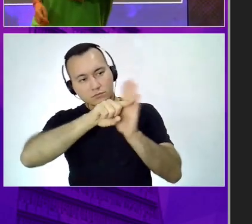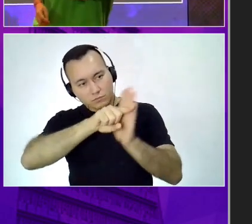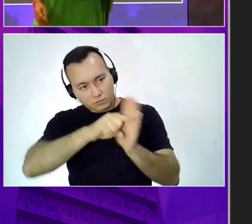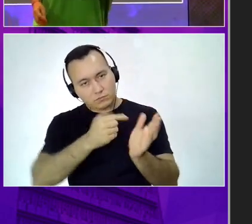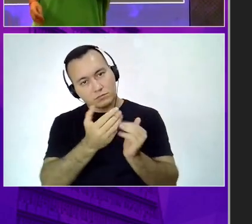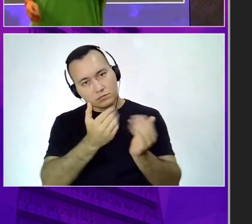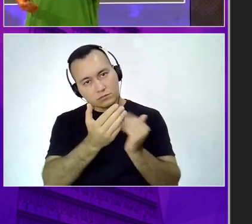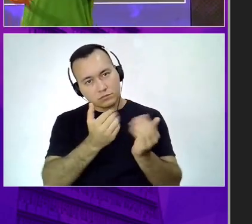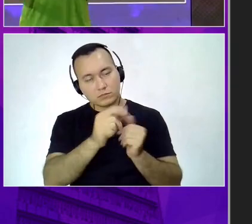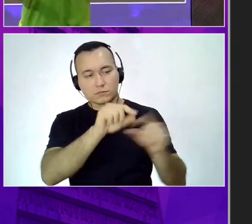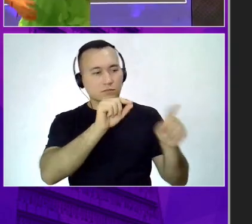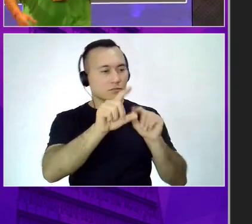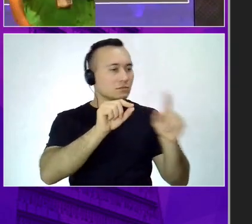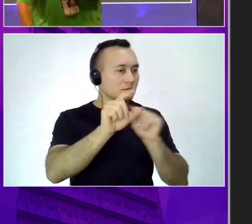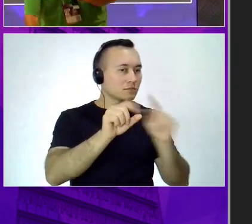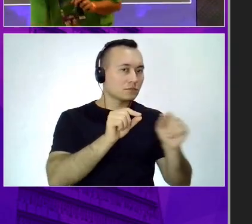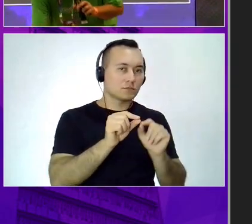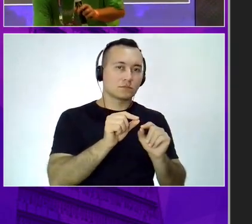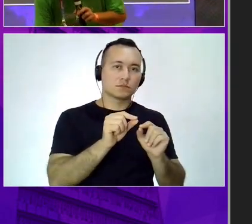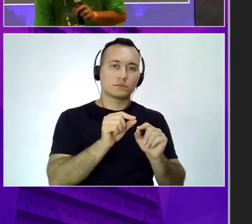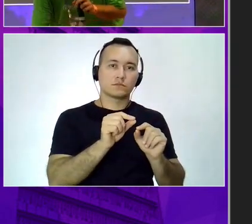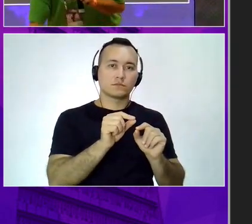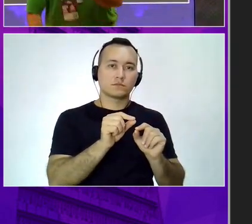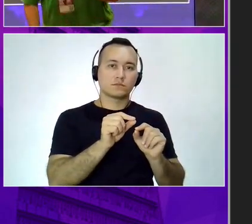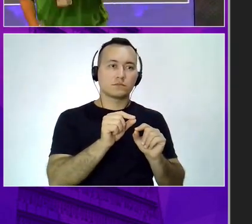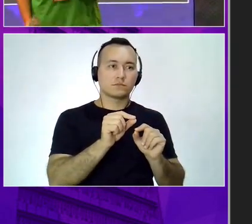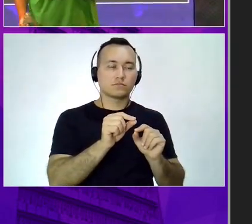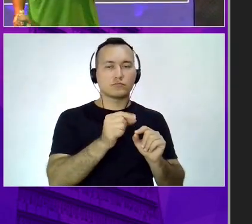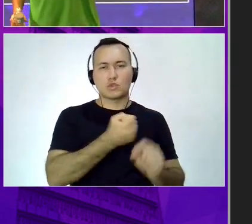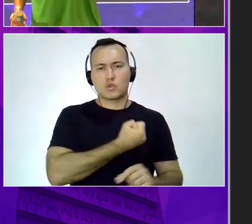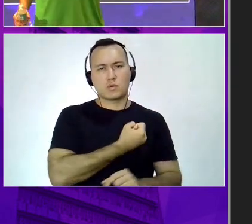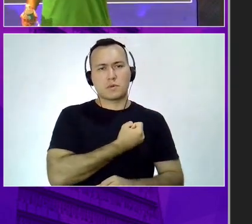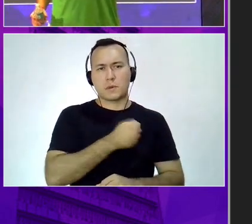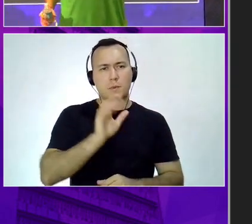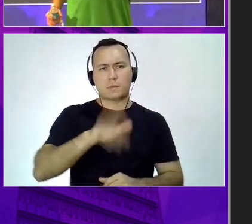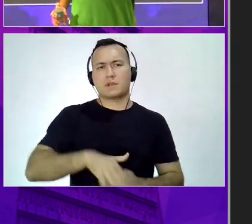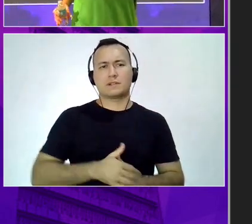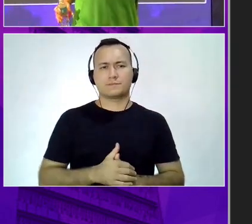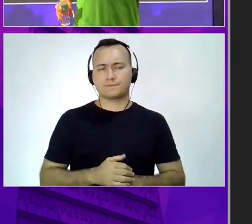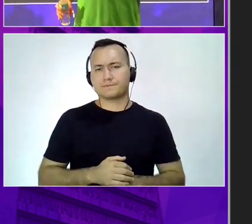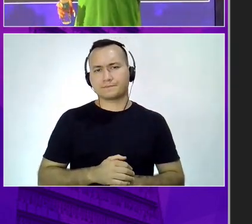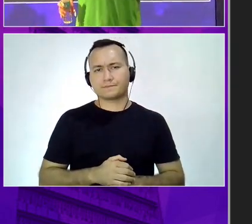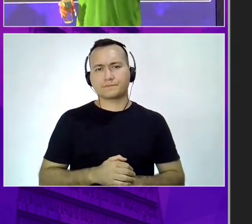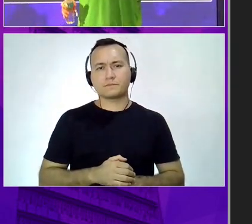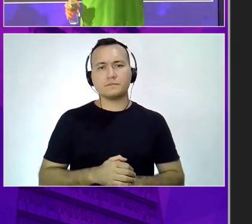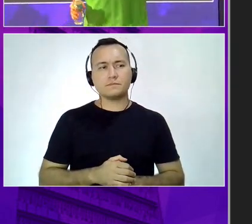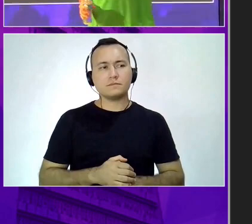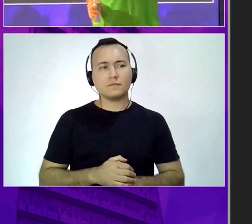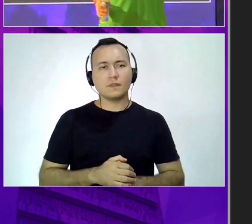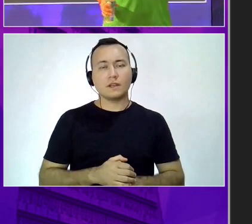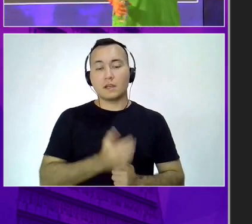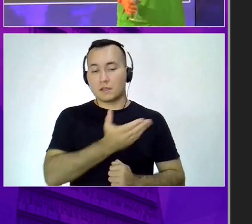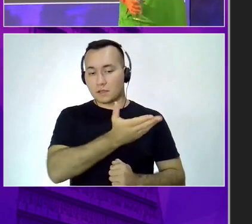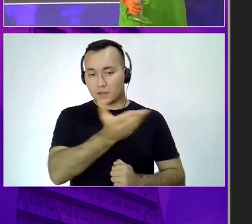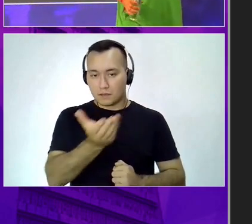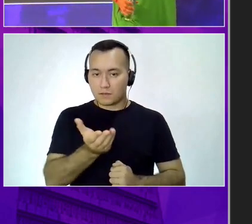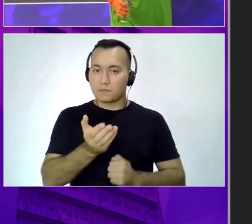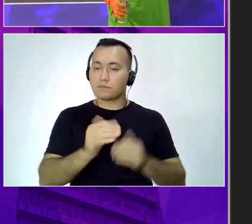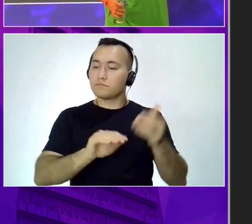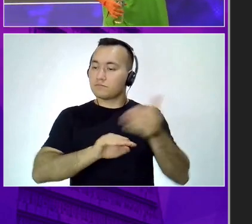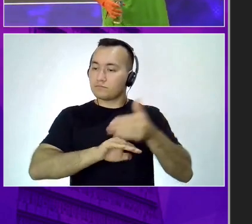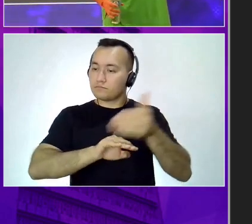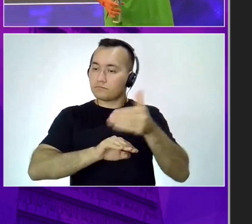que basicamente vinham, sim, que vinham e participavam durante 12